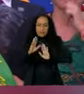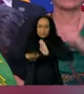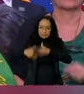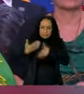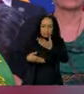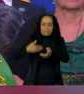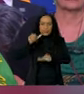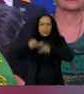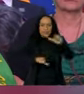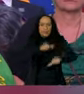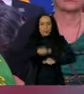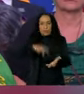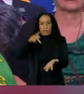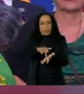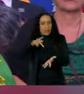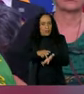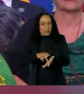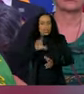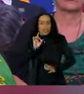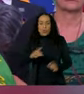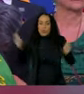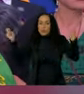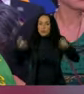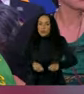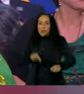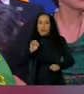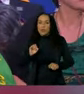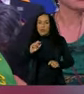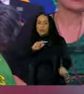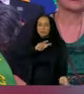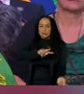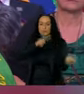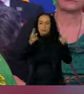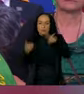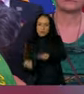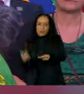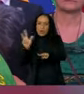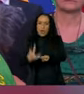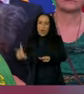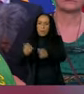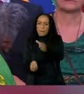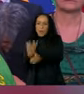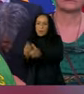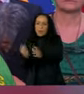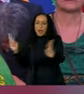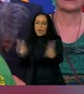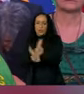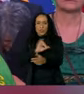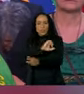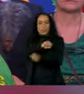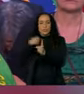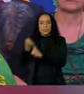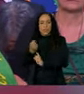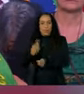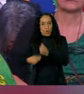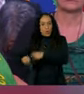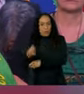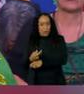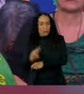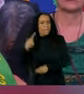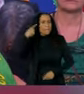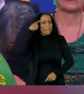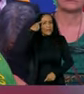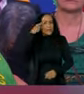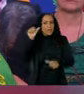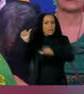de transformação dessa realidade, que só será possível com a inversão da lógica da produção e da relação social e econômica. Pensar